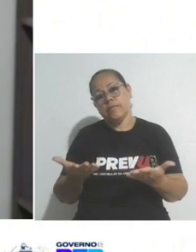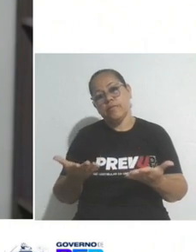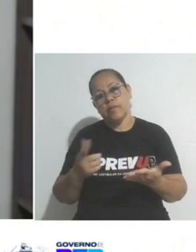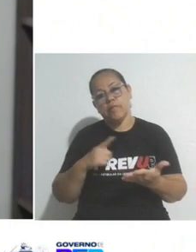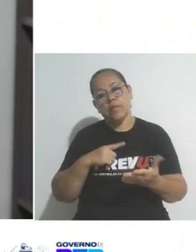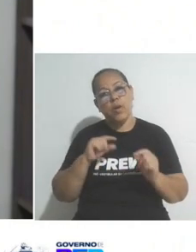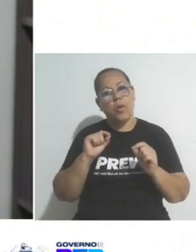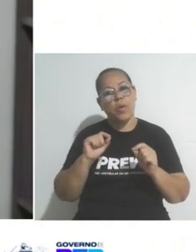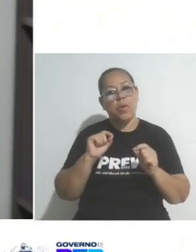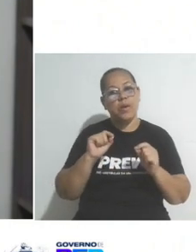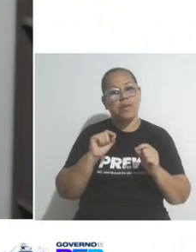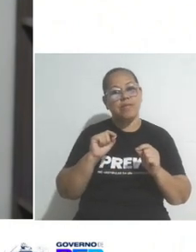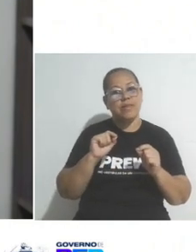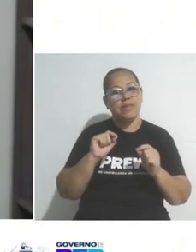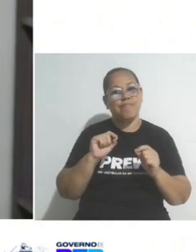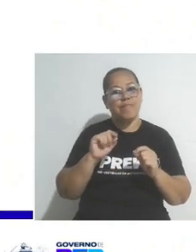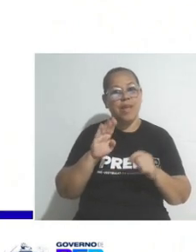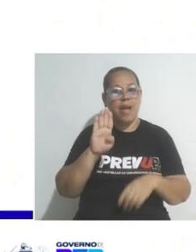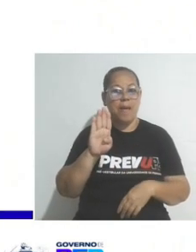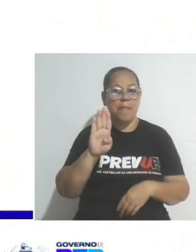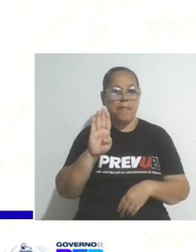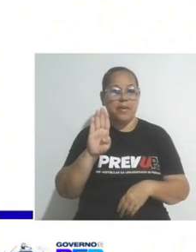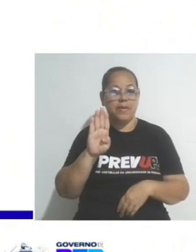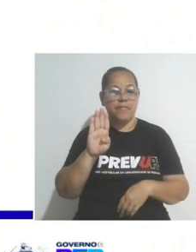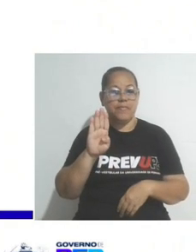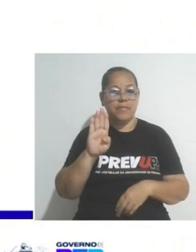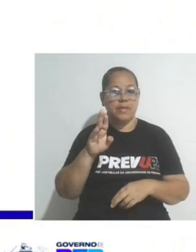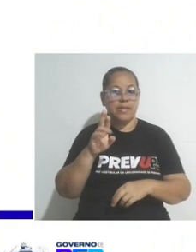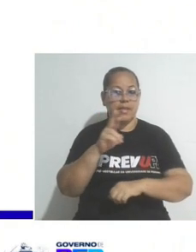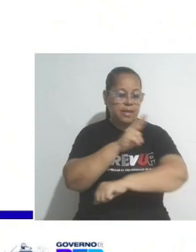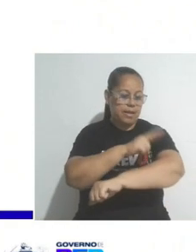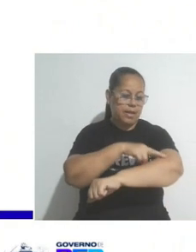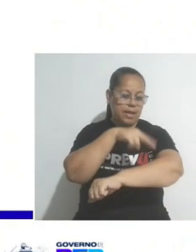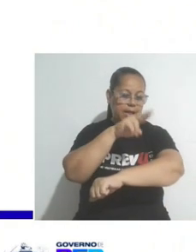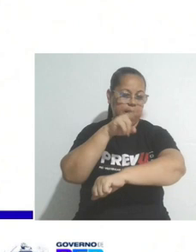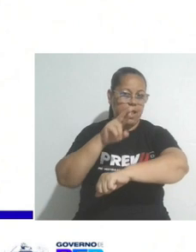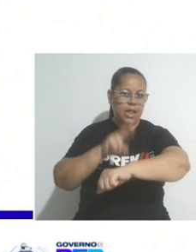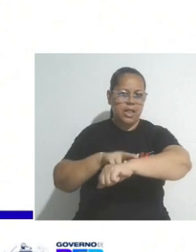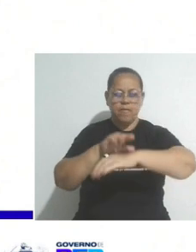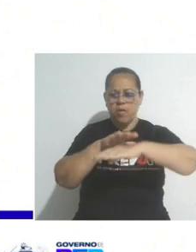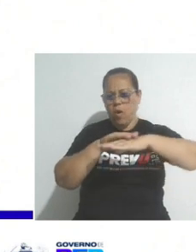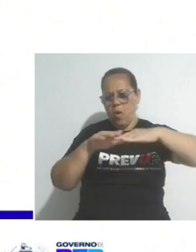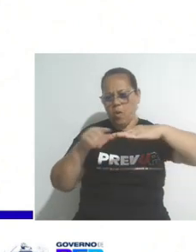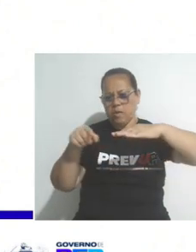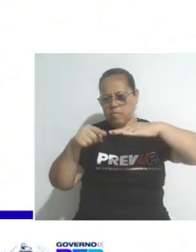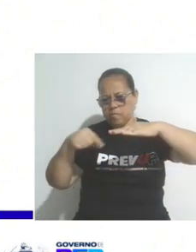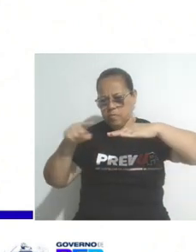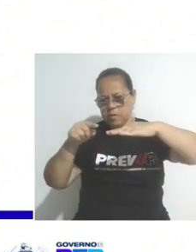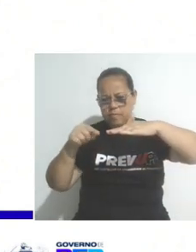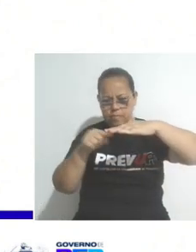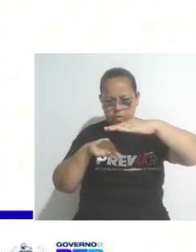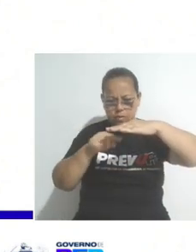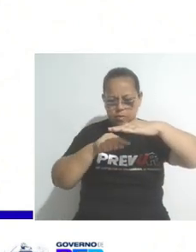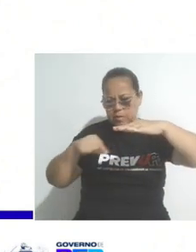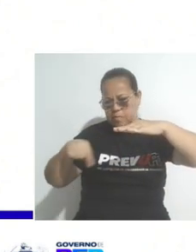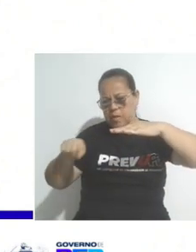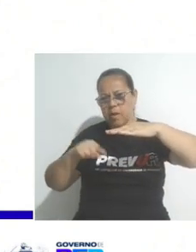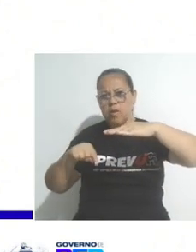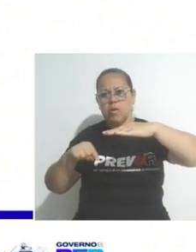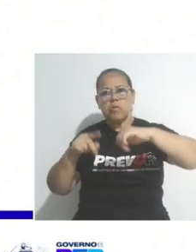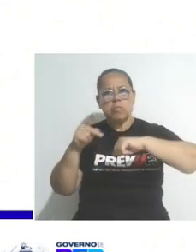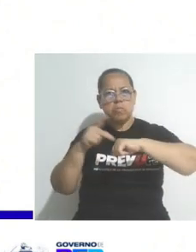sobrou pra gente a opção número B que é relevo cástico é exatamente um relevo composto por rochas